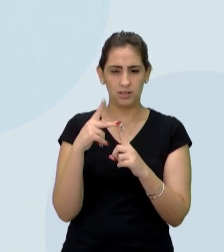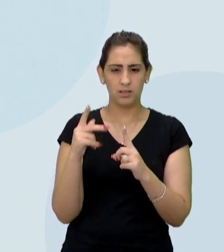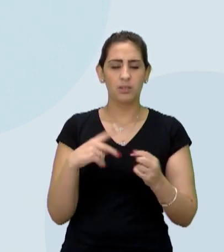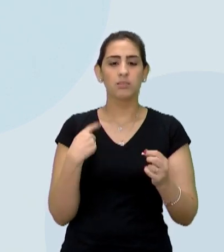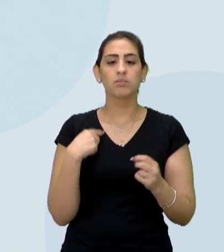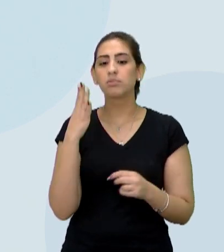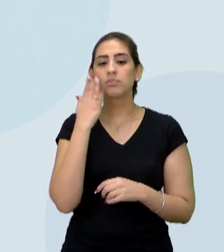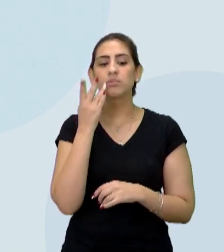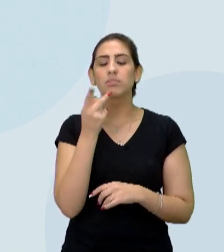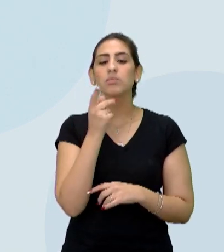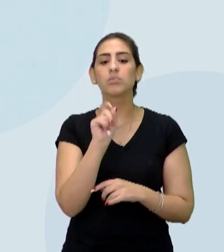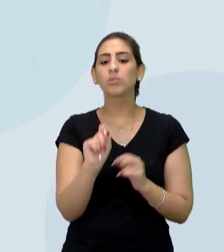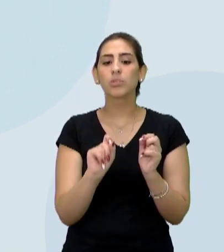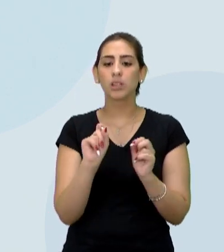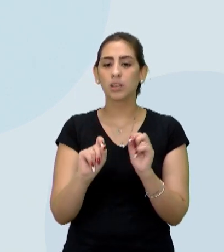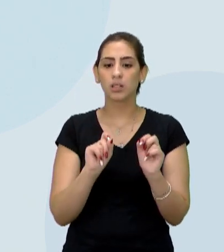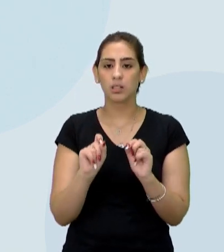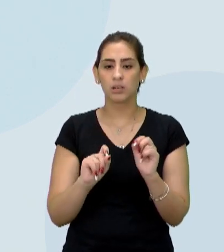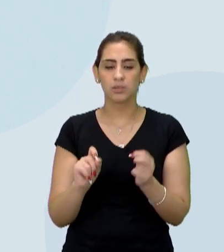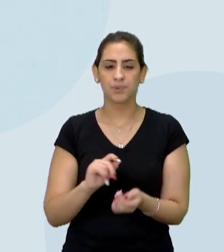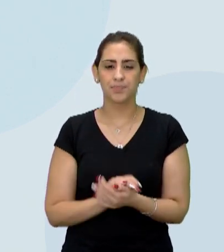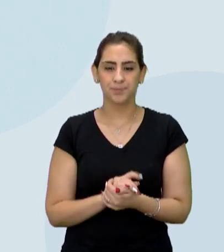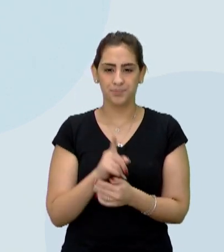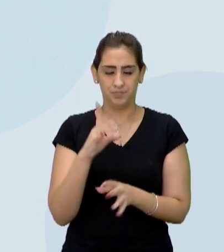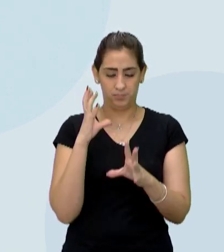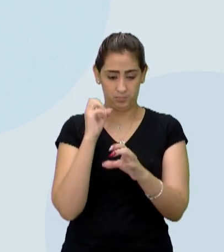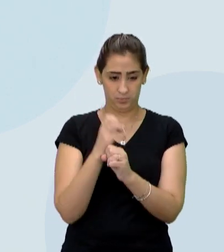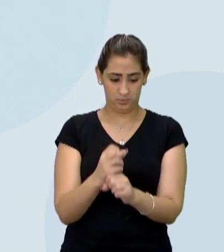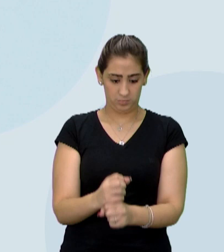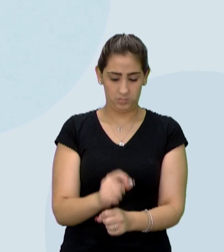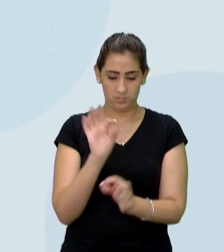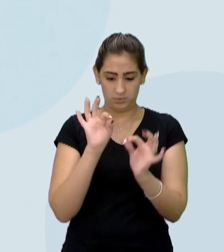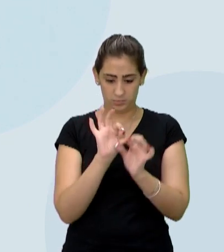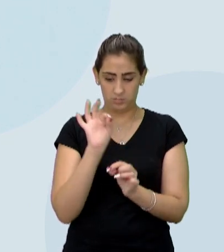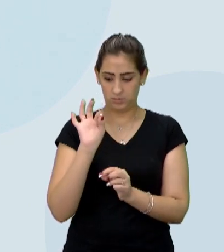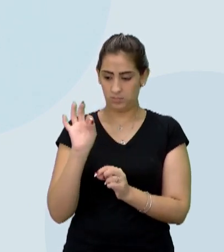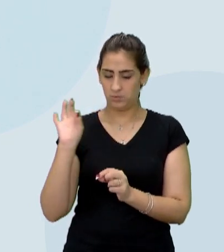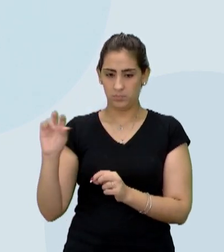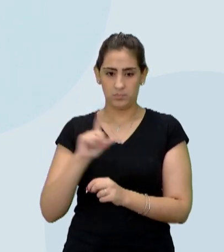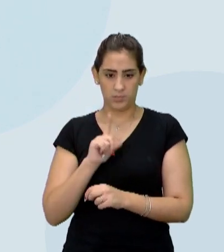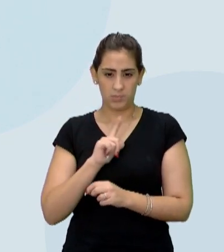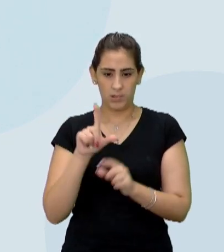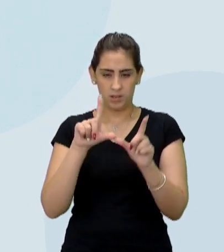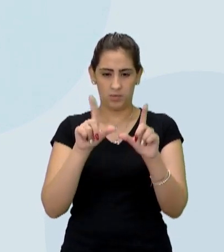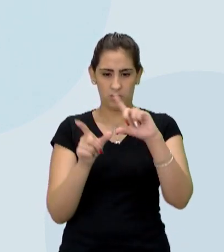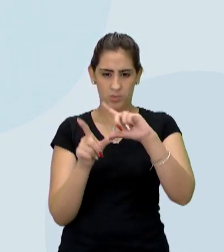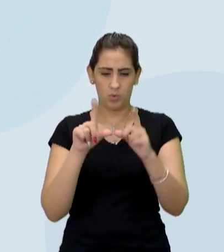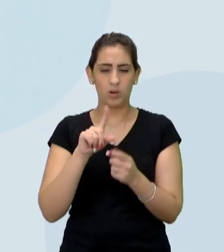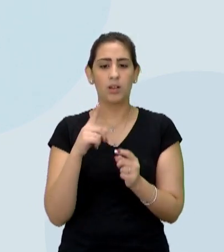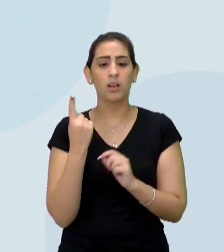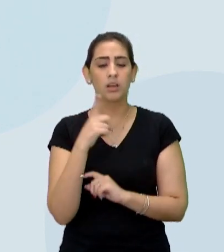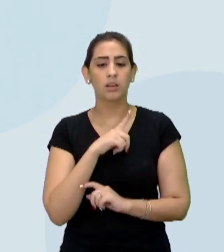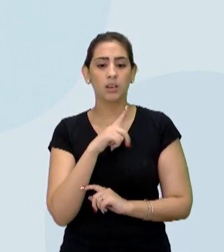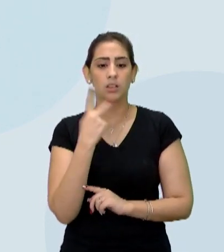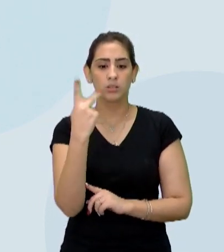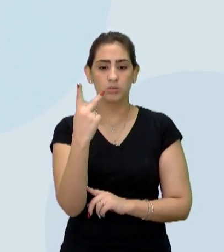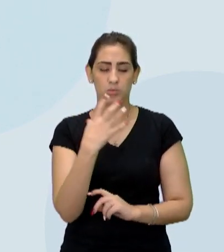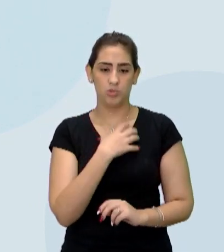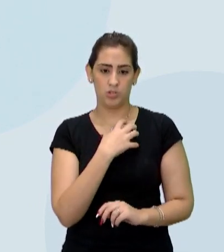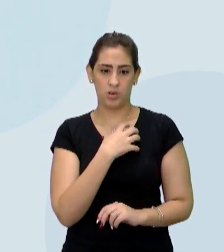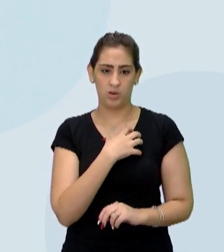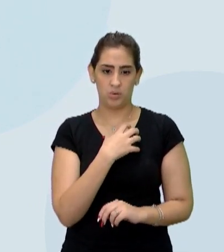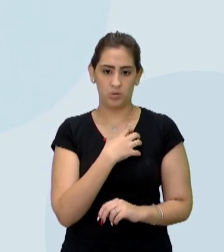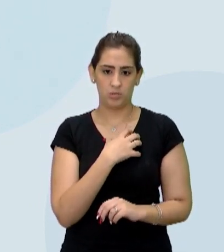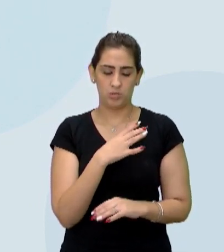dizer que a quantidade de pontinhos que forma a figura é a sua posição